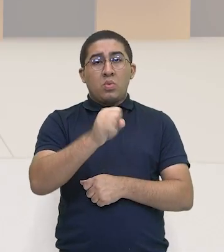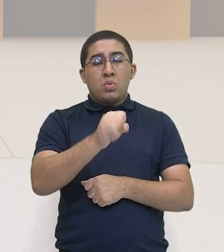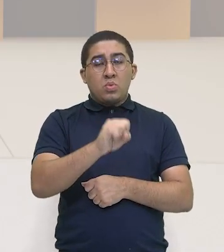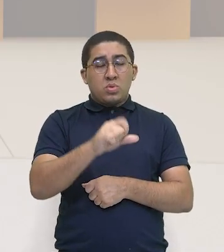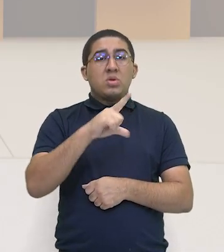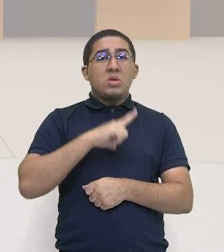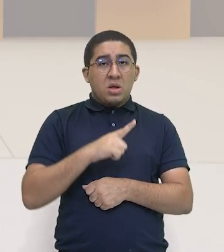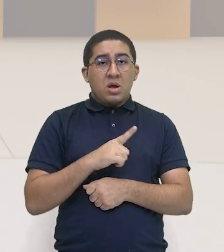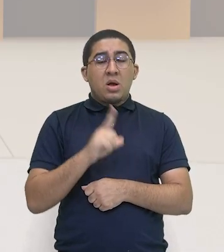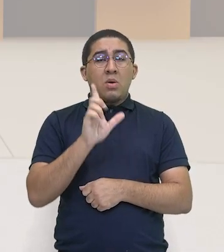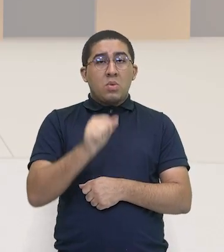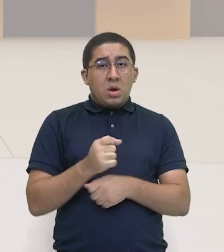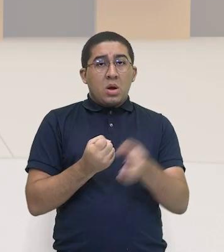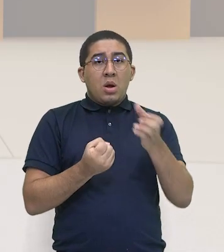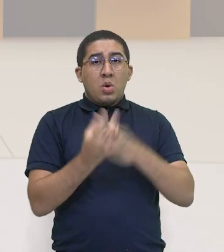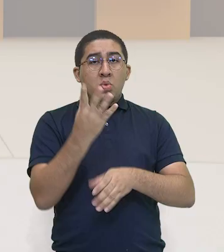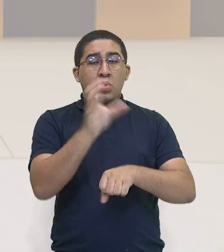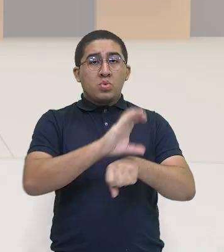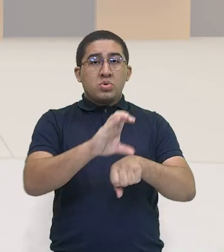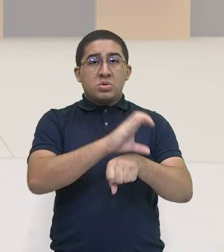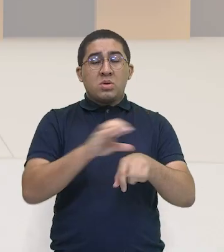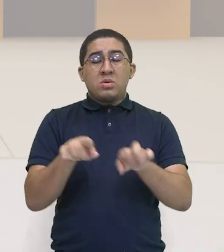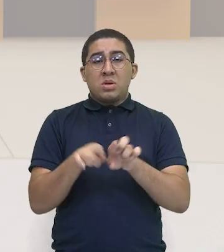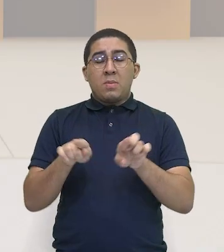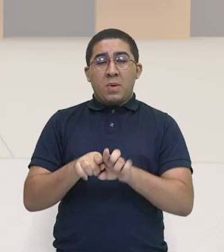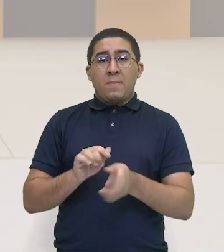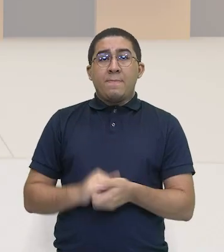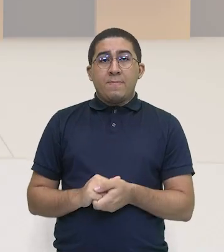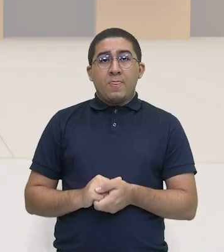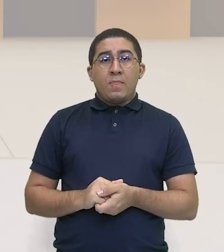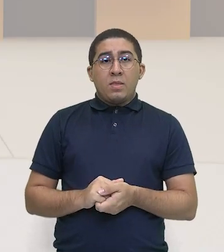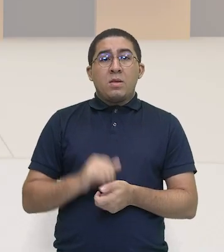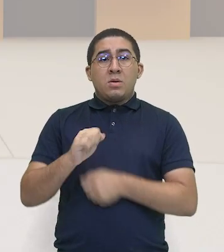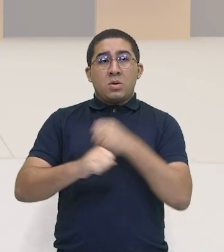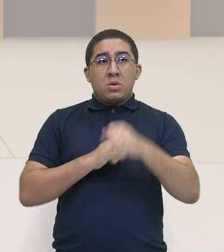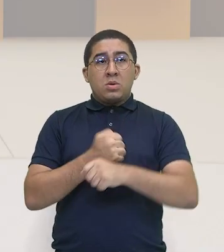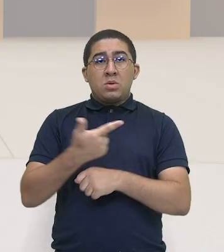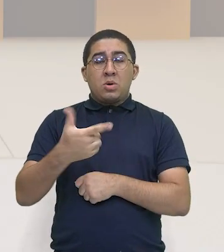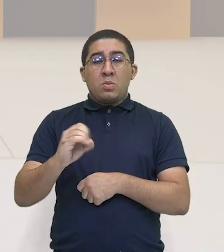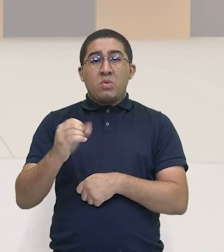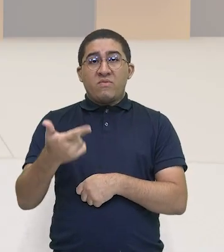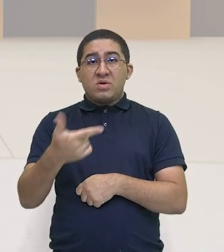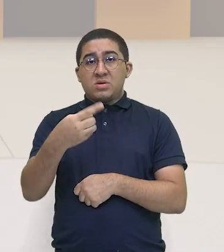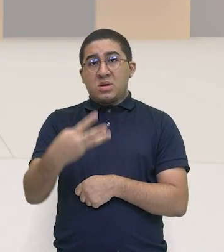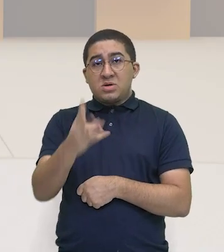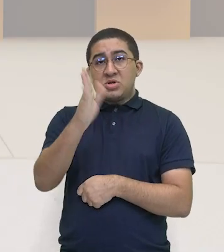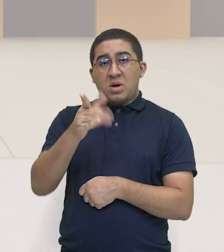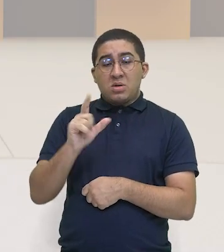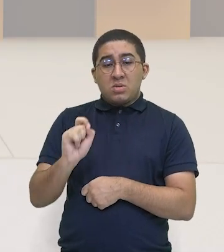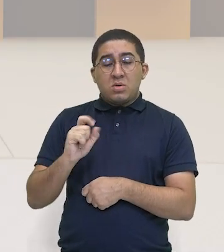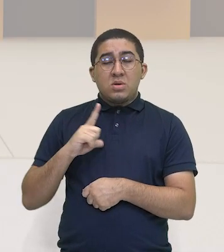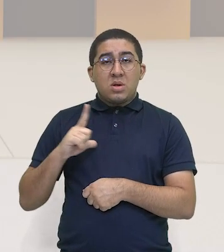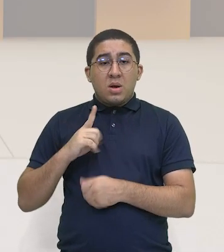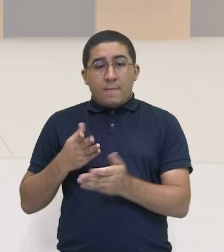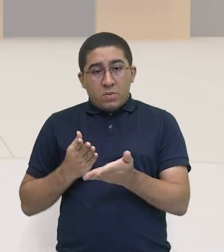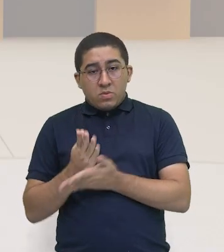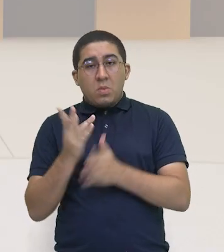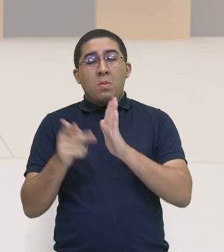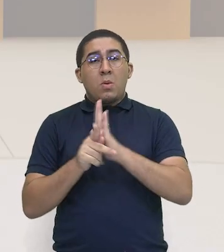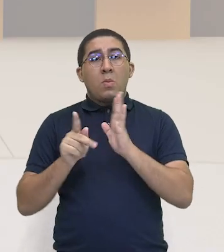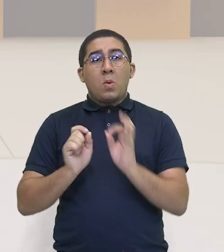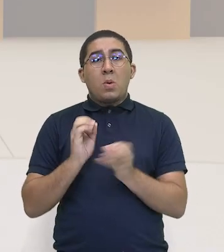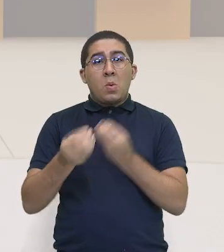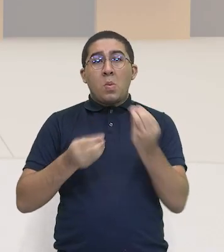2023, bem pouquinho aí, pertinho da gente, né? Isso. Foi todo um processo de reconhecimento da importância